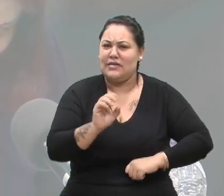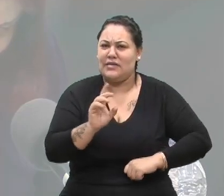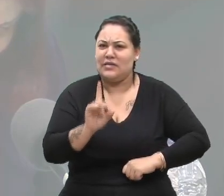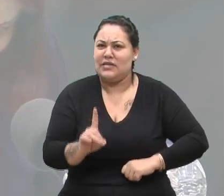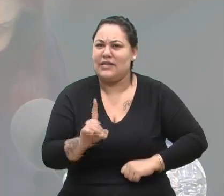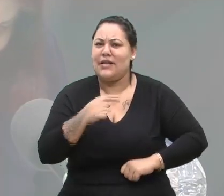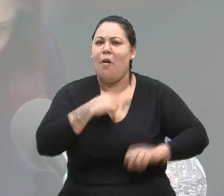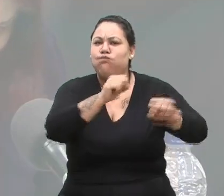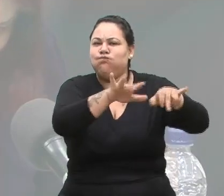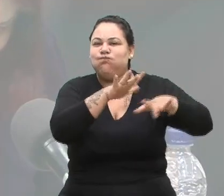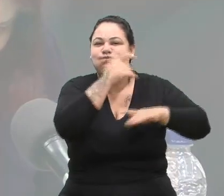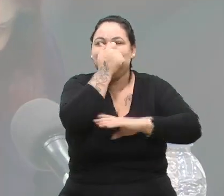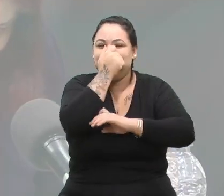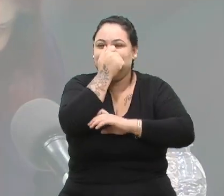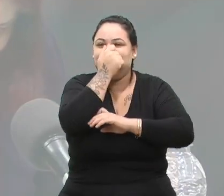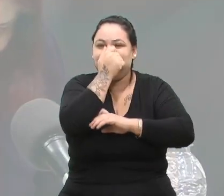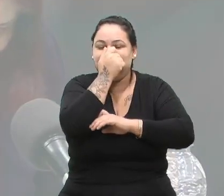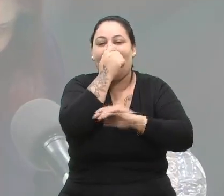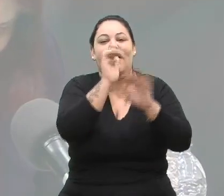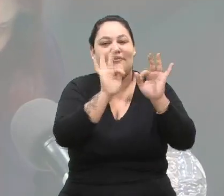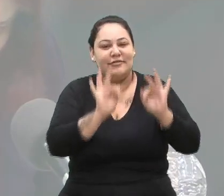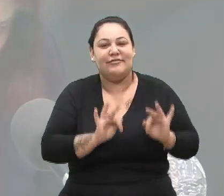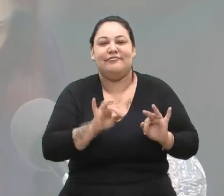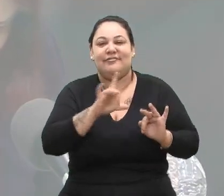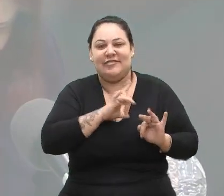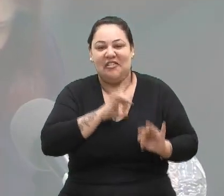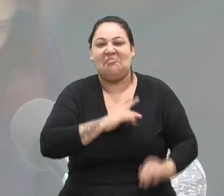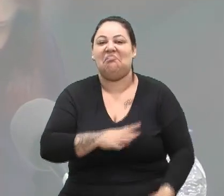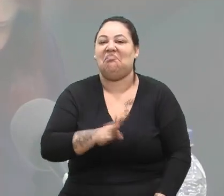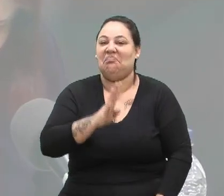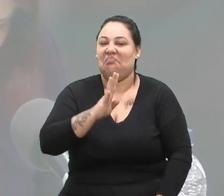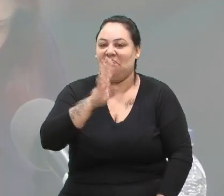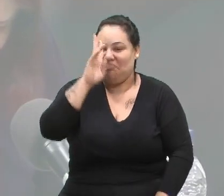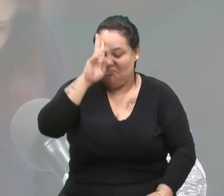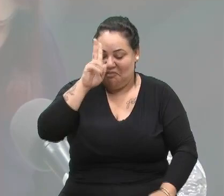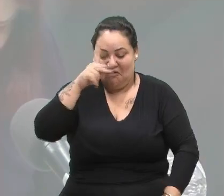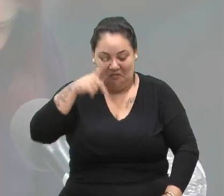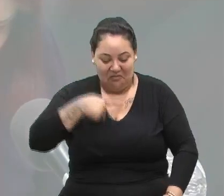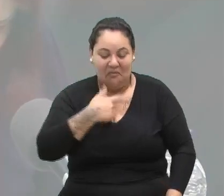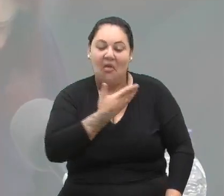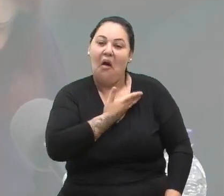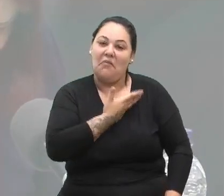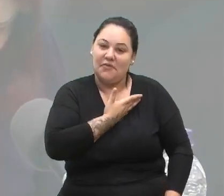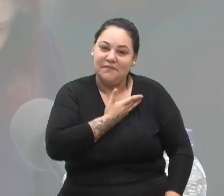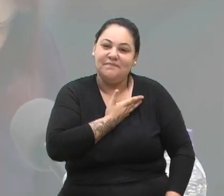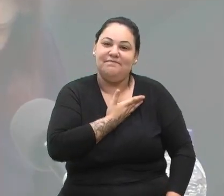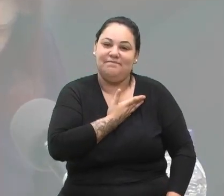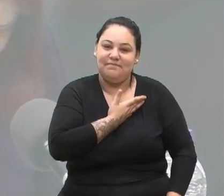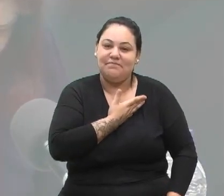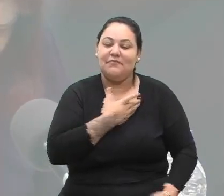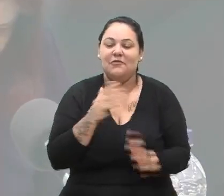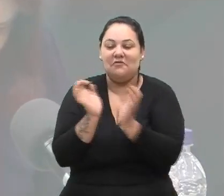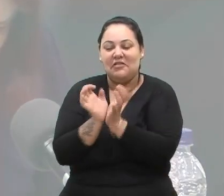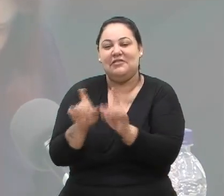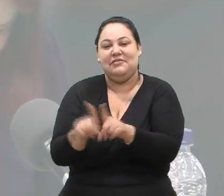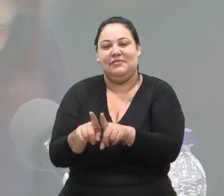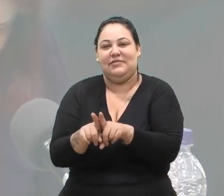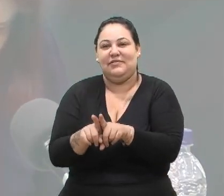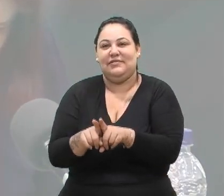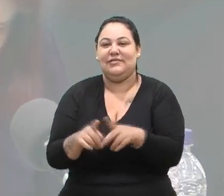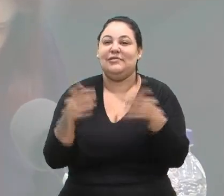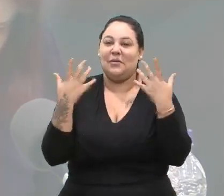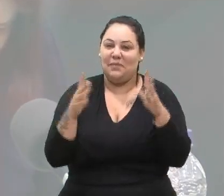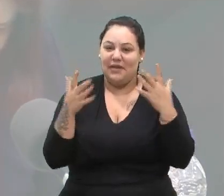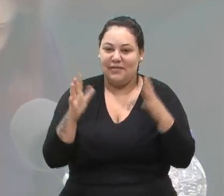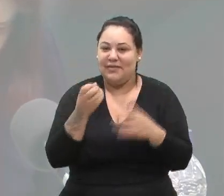lotado. É uma alegria, né? A gente ter o reconhecimento dos amigos e dos colegas. Então, parabéns e